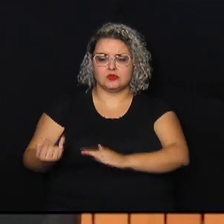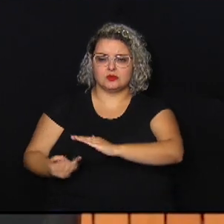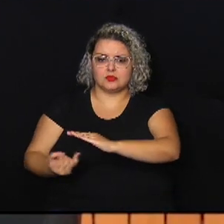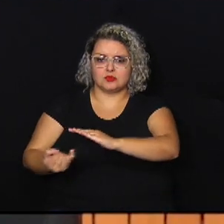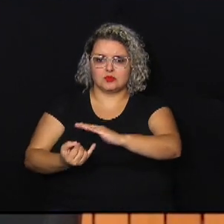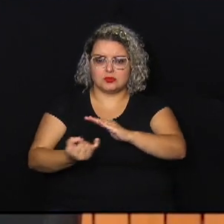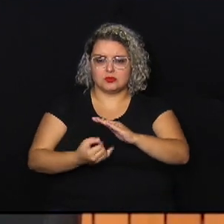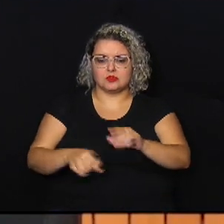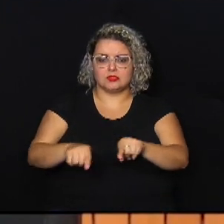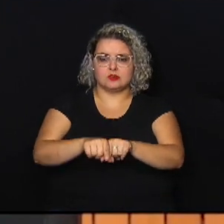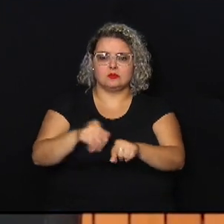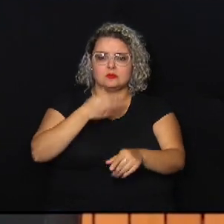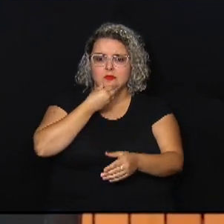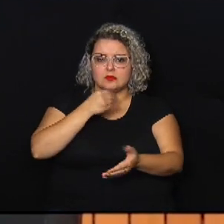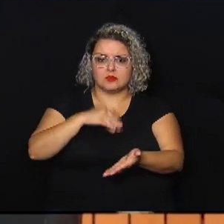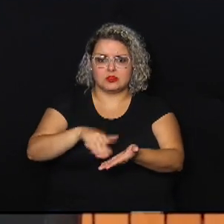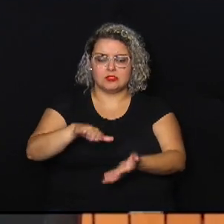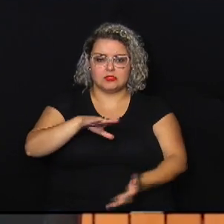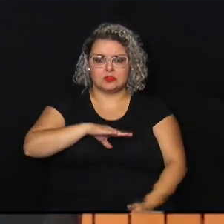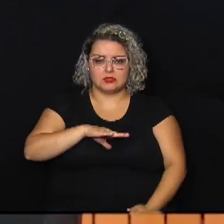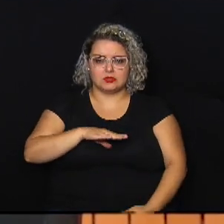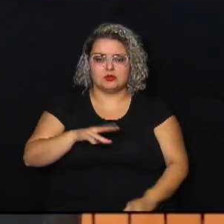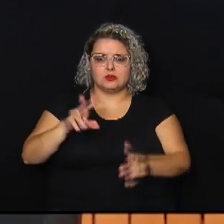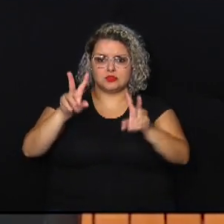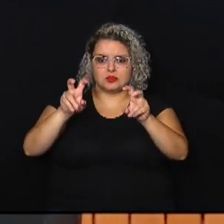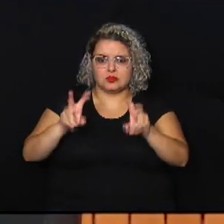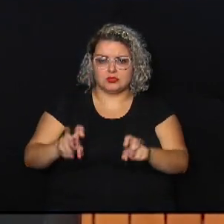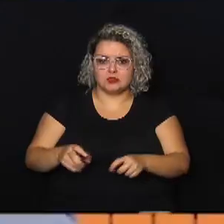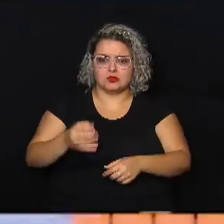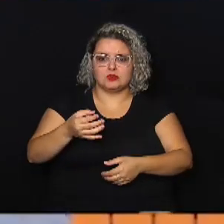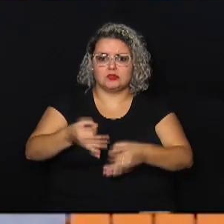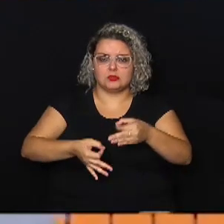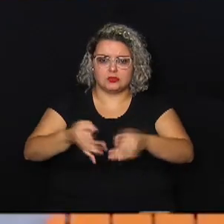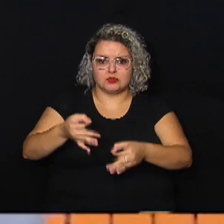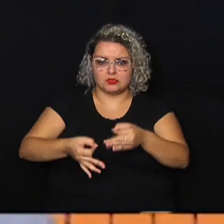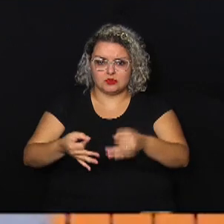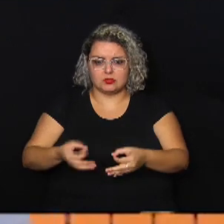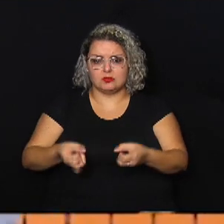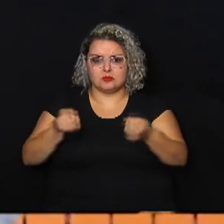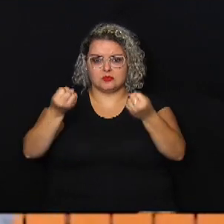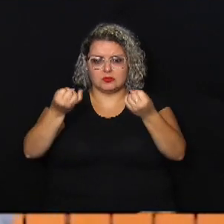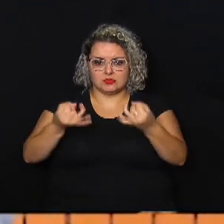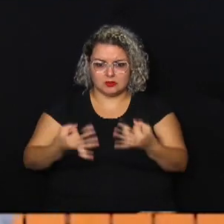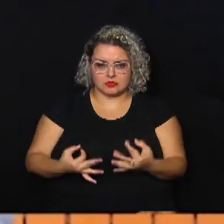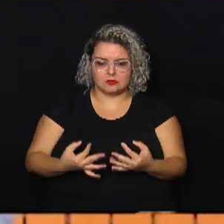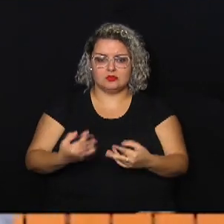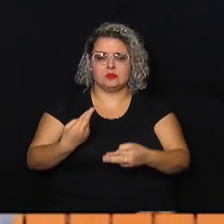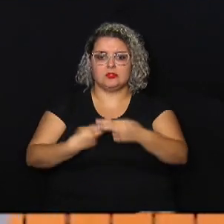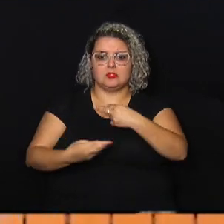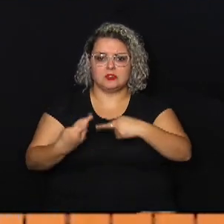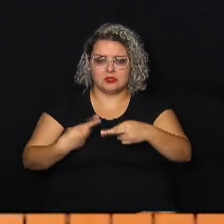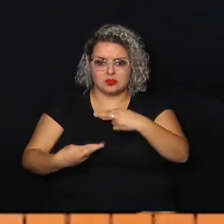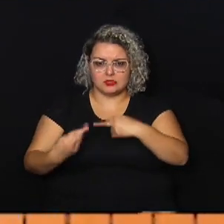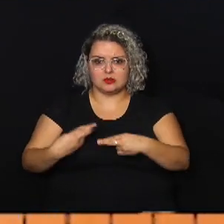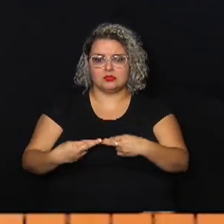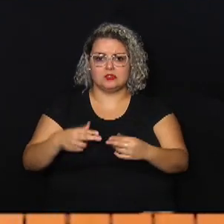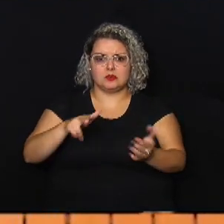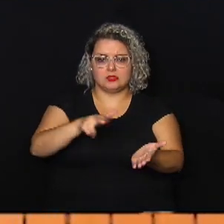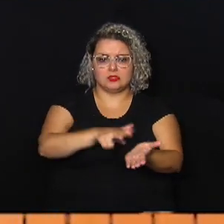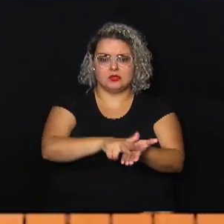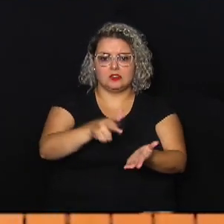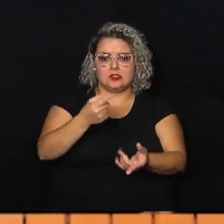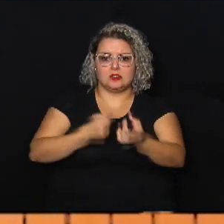também o secretário municipal de Assuntos Jurídicos, para prestar esclarecimentos em relação à regulação de